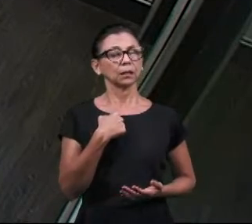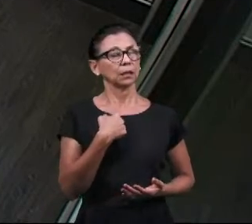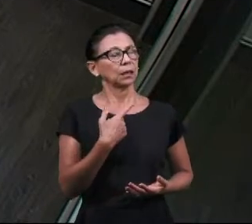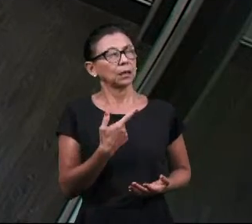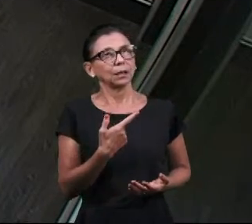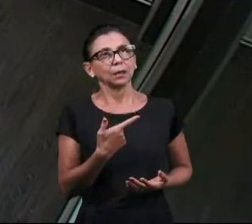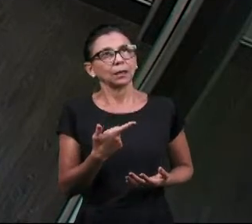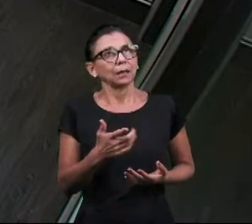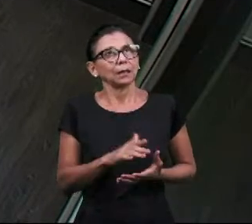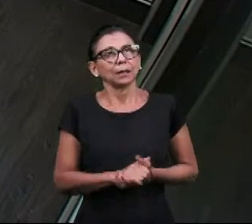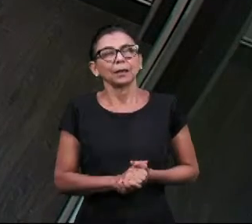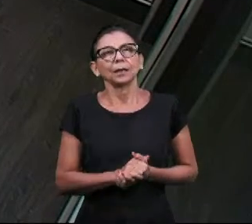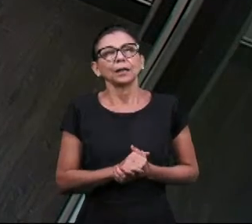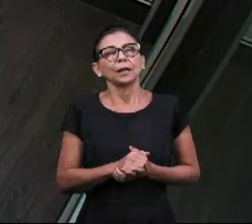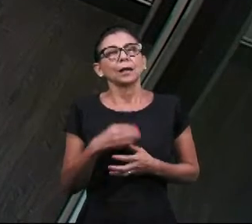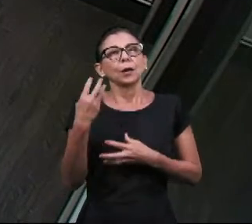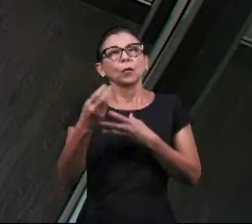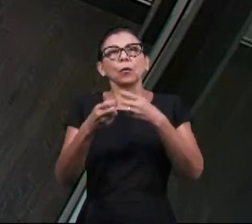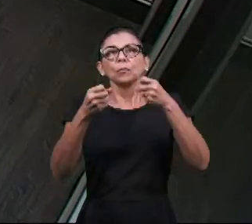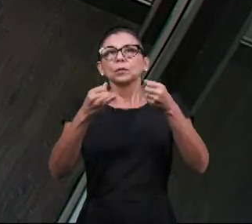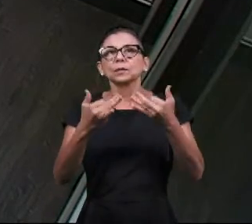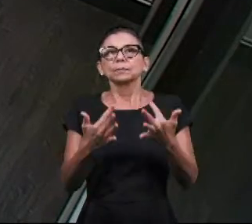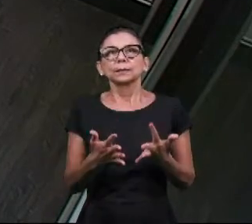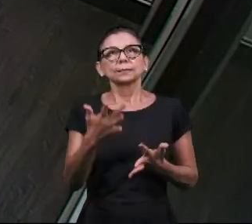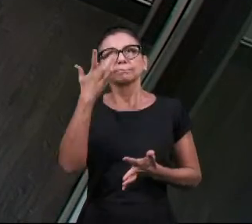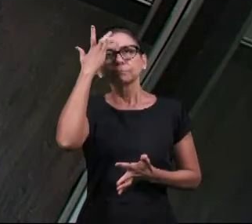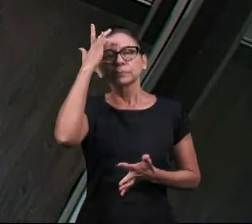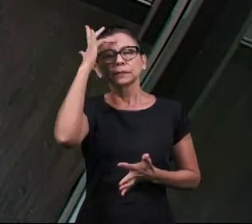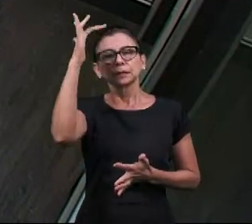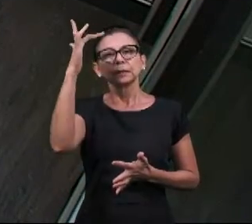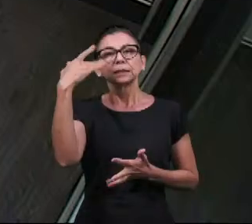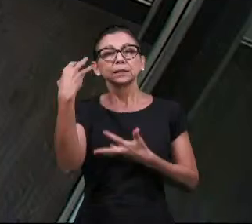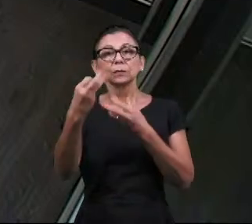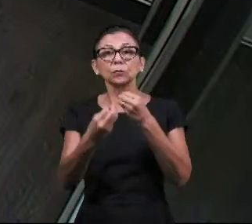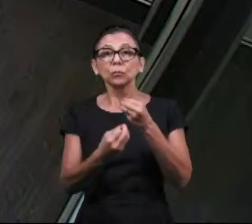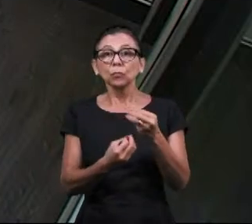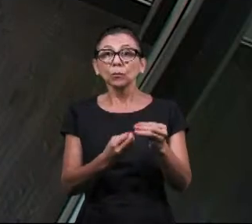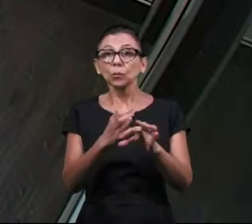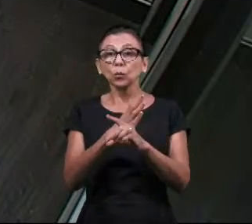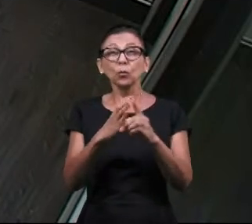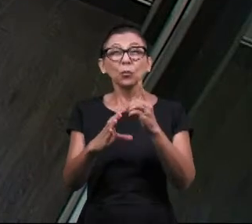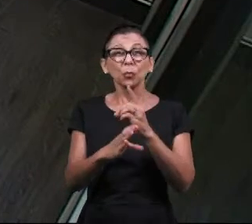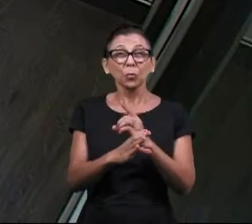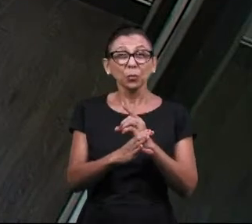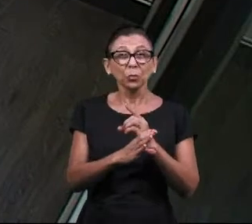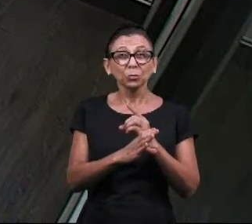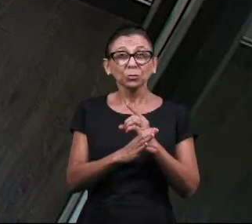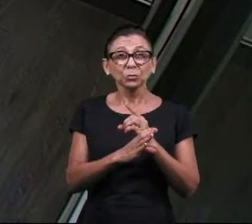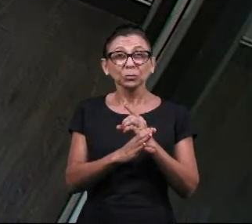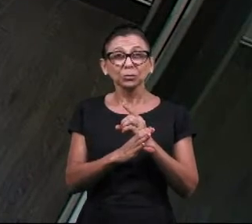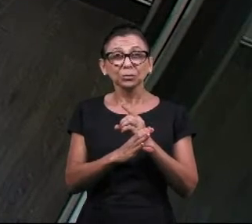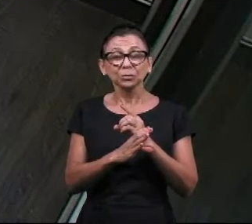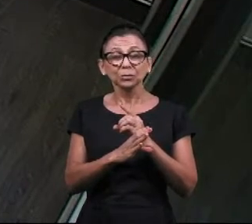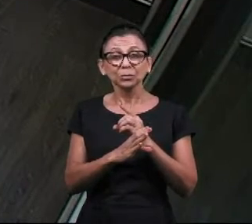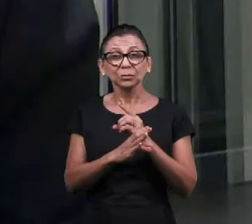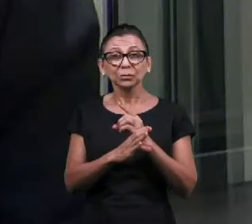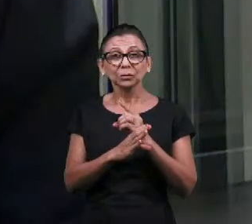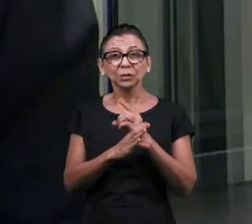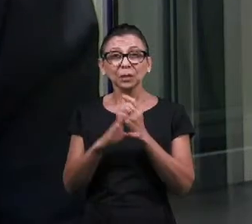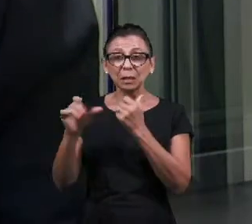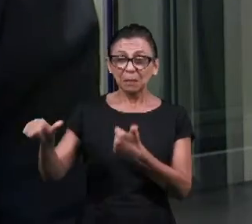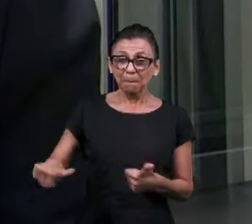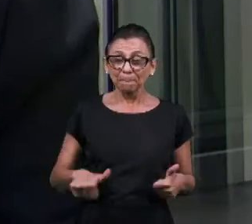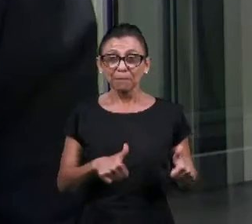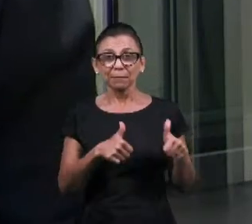é sobrenatural. Os cultos naquele lugar, os batismos naquele lugar. É tratado com